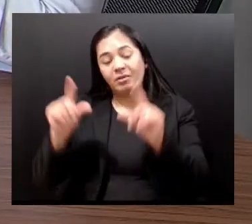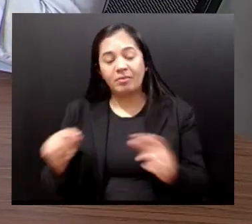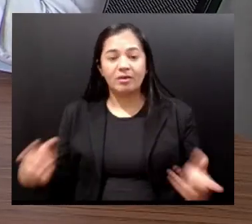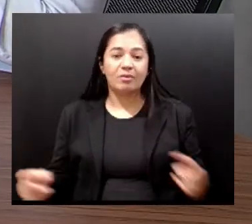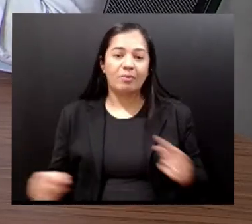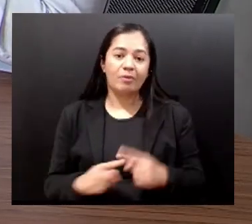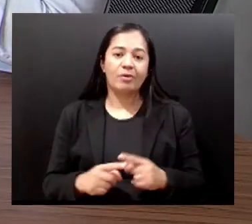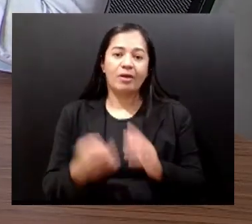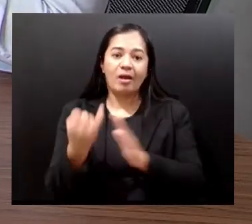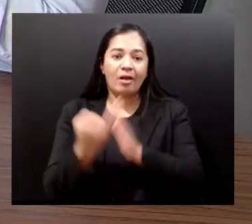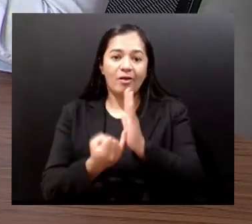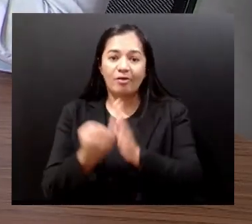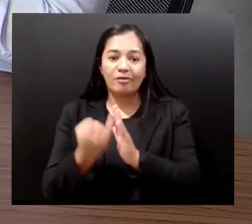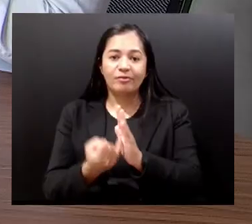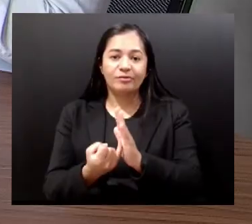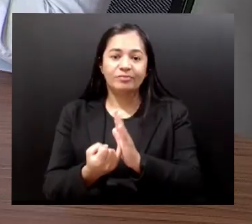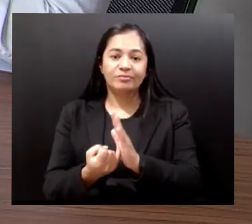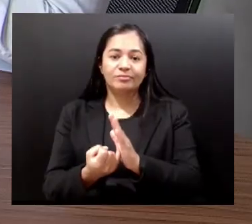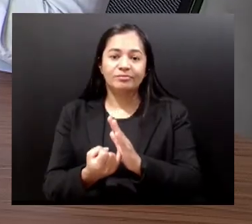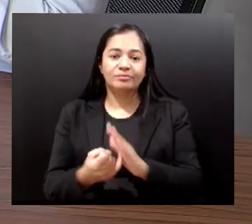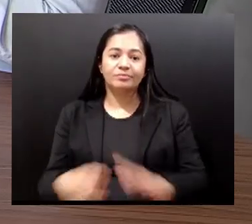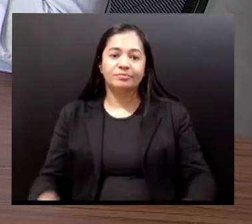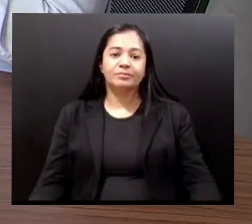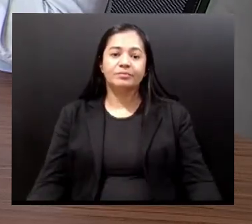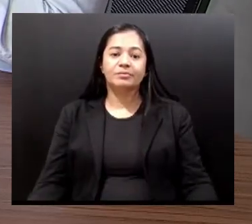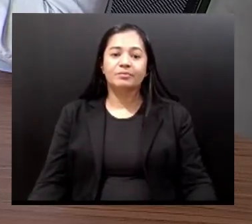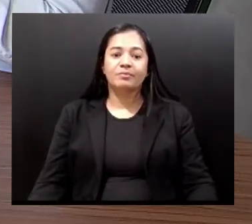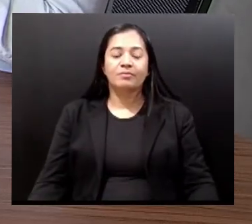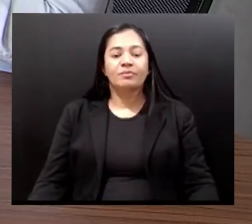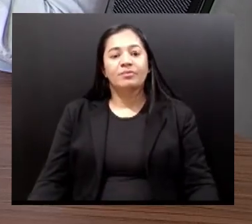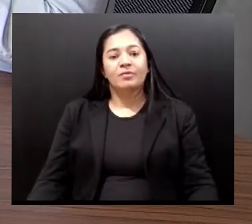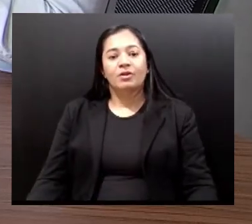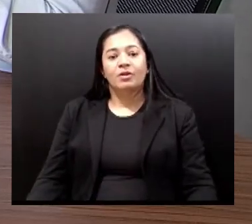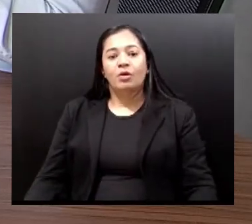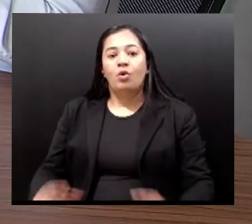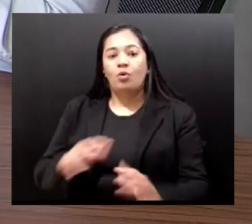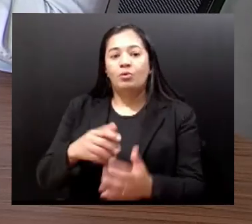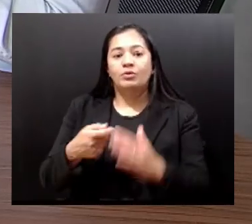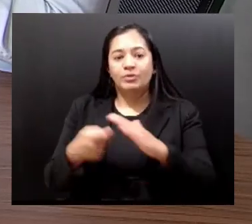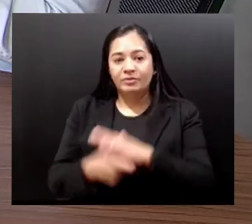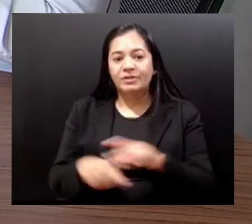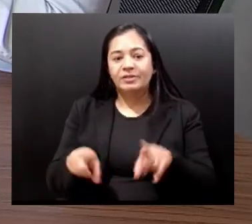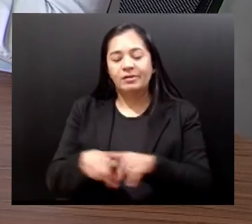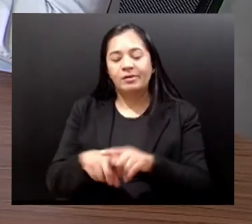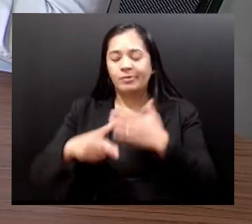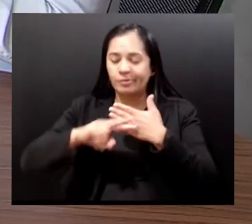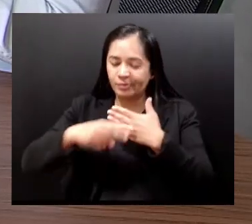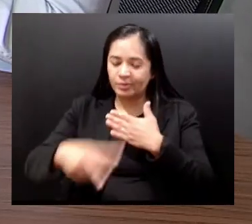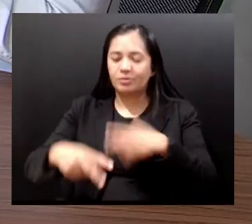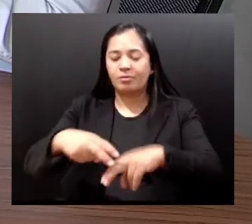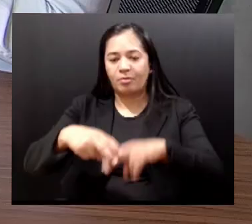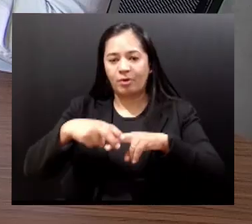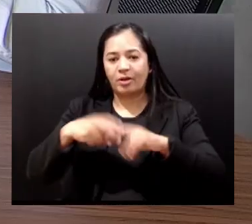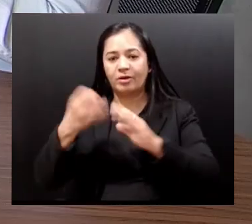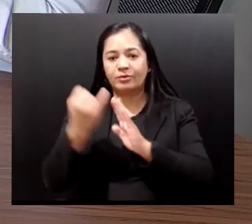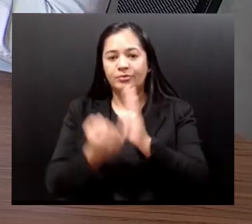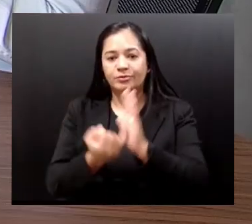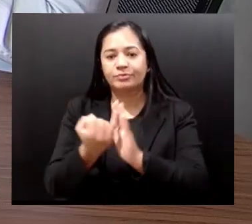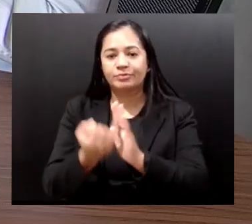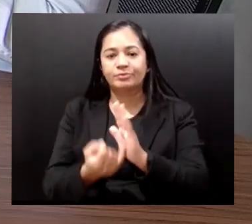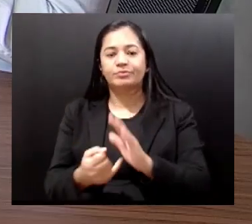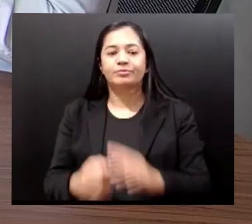come essa rentabilidade. Isso que eu ia falar, né? O mundo dos investimentos também é impactado por conta do aumento ou da diminuição do IPCA, né,